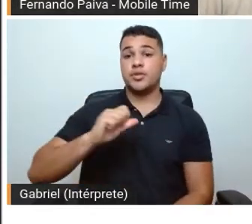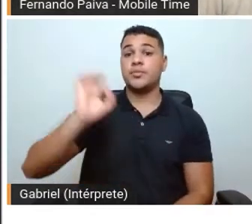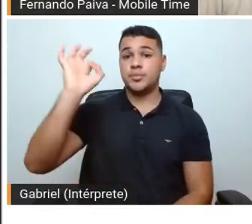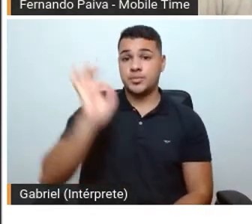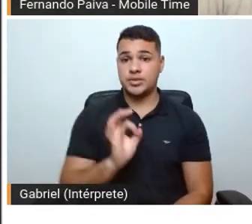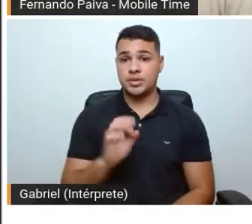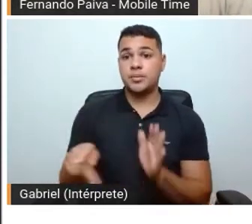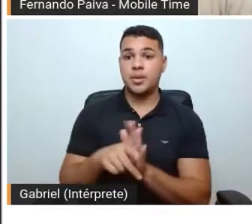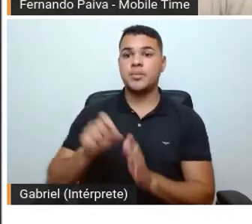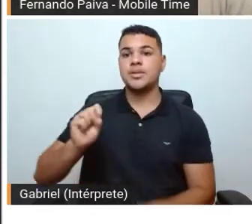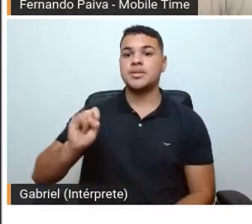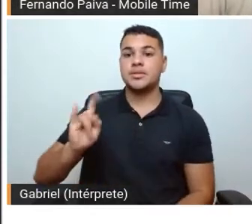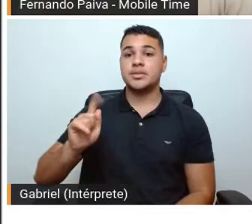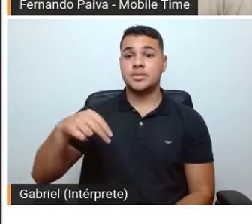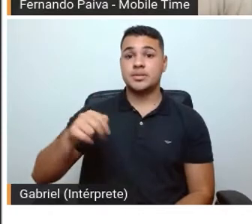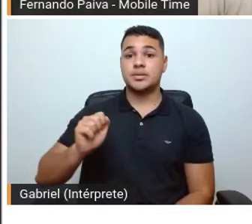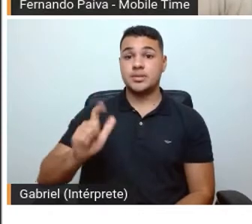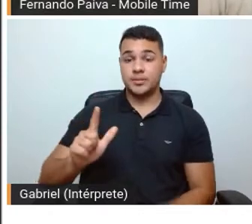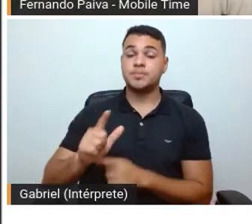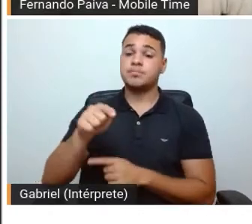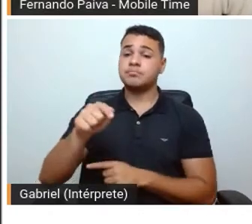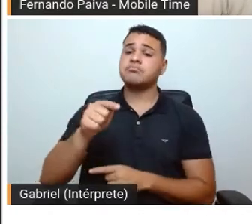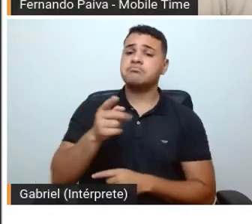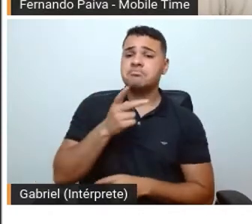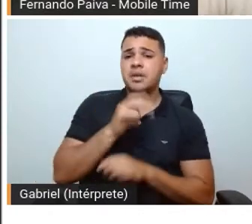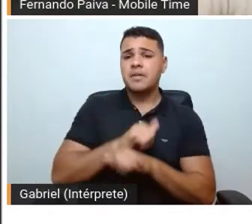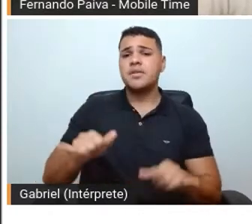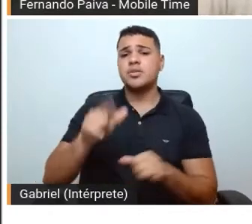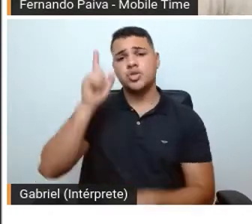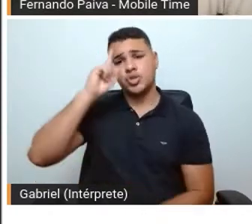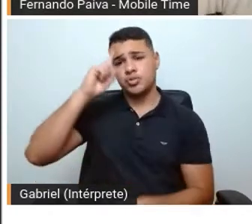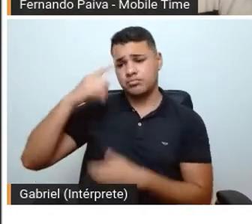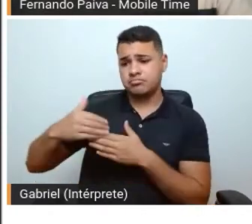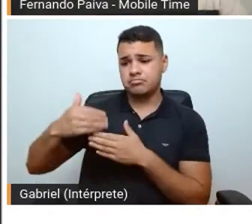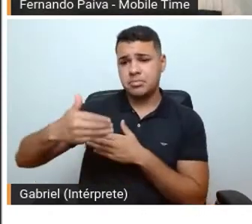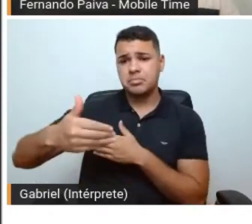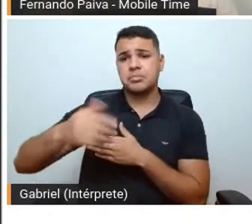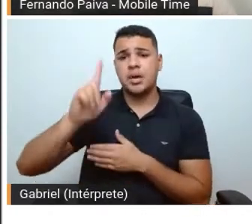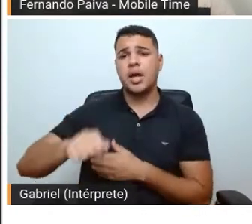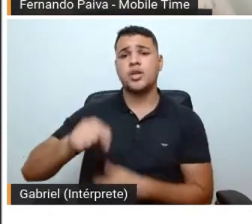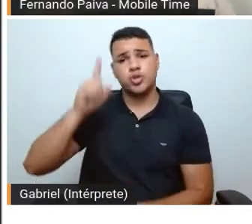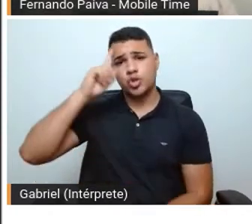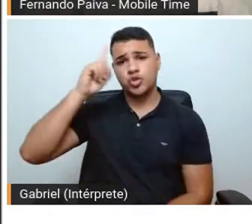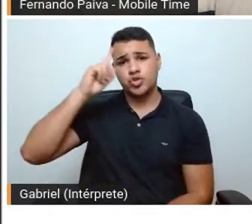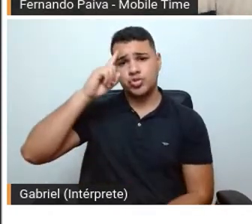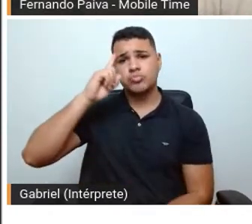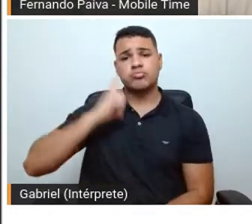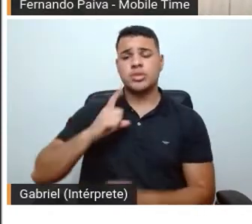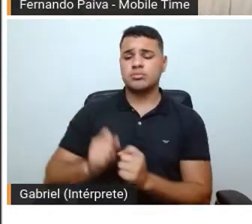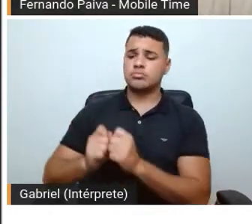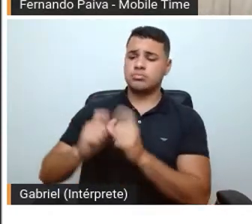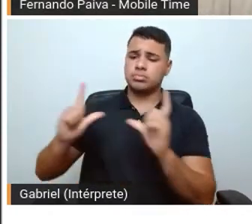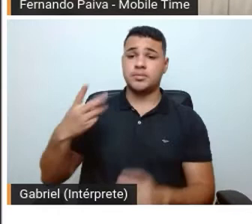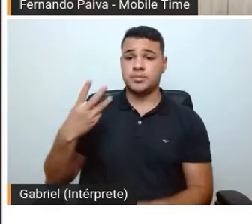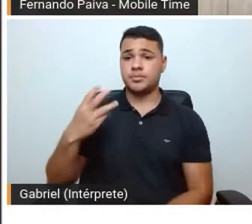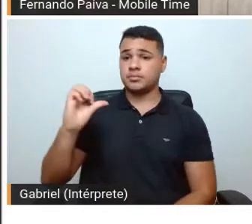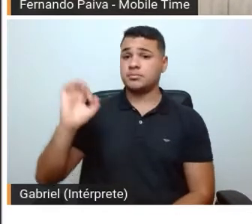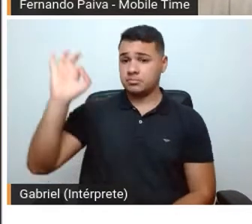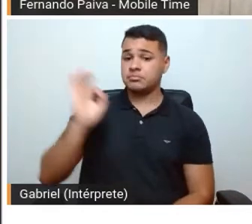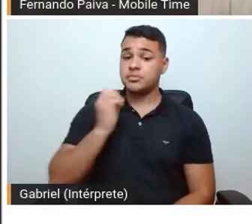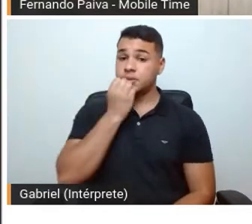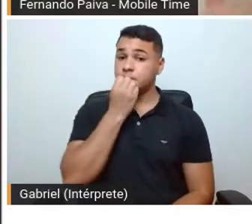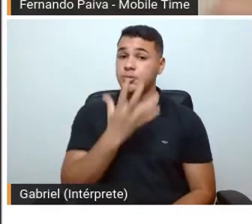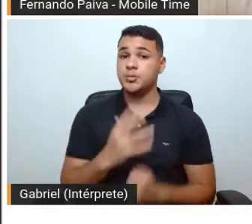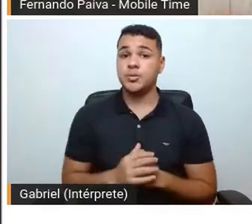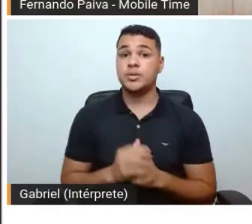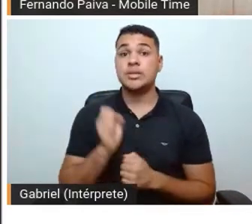declaravam que o que abrir um aplicativo todo dia quase todo dia agora são 39 por cento ganha os 10 pontos percentuais em seis meses é bem significativo que